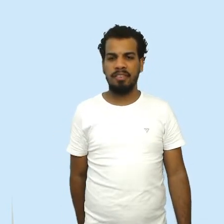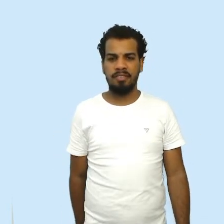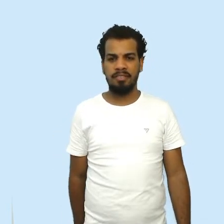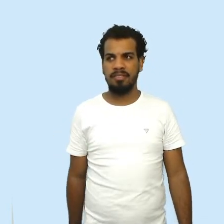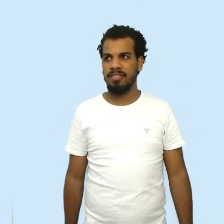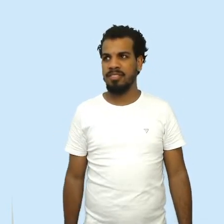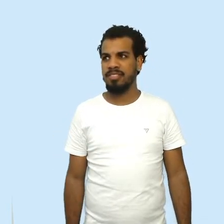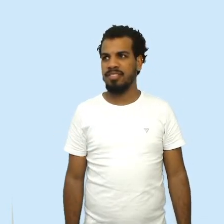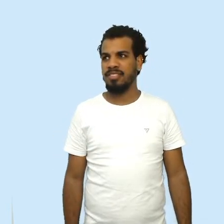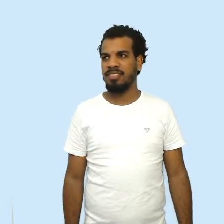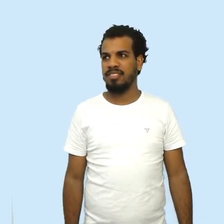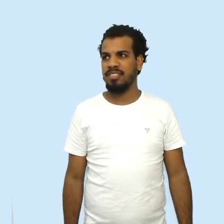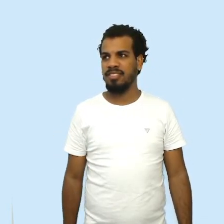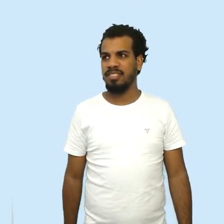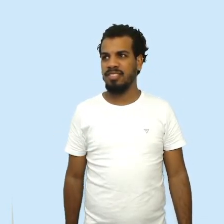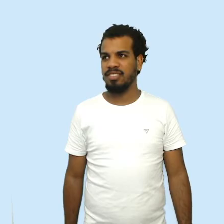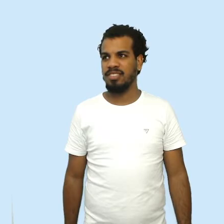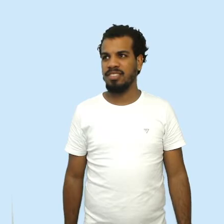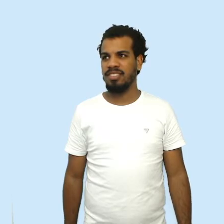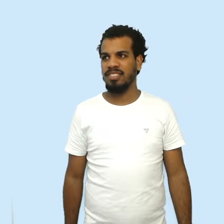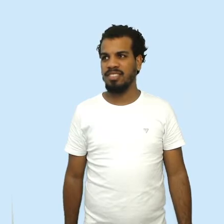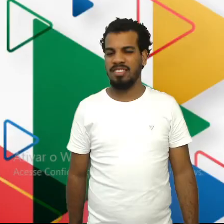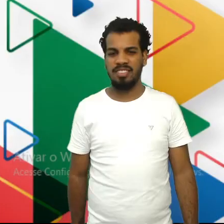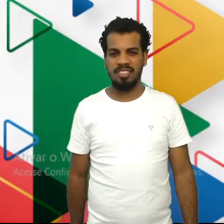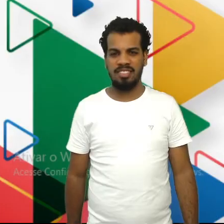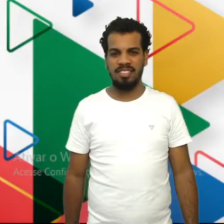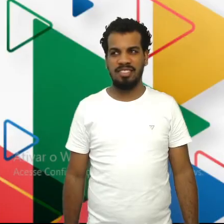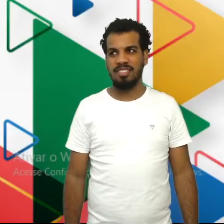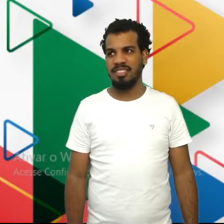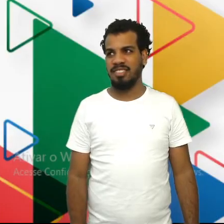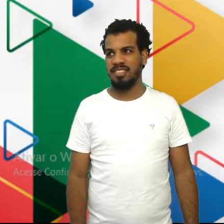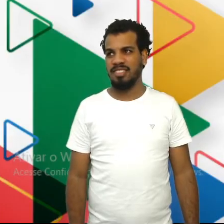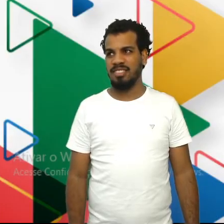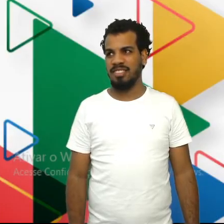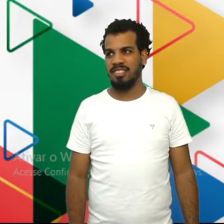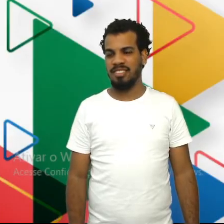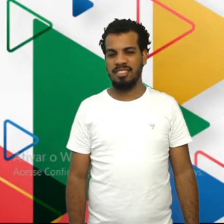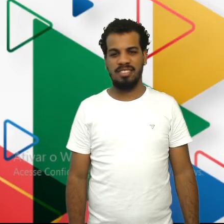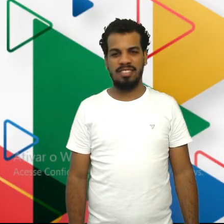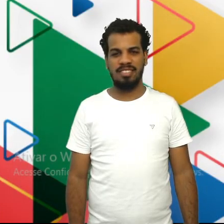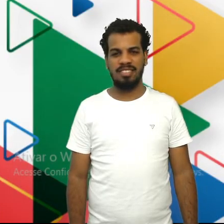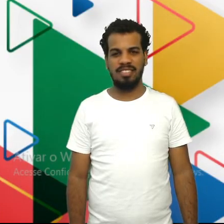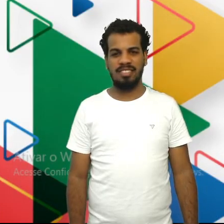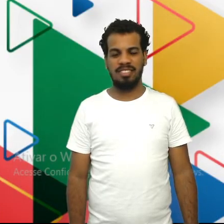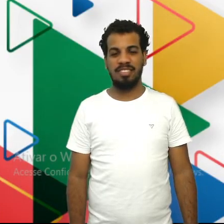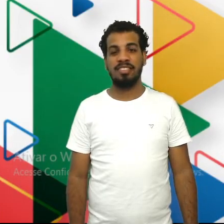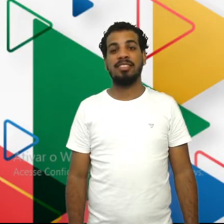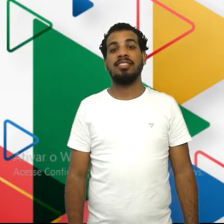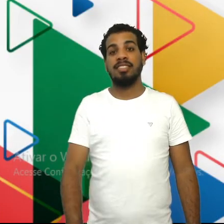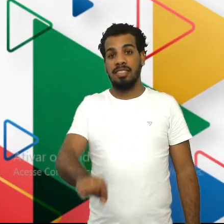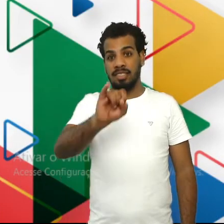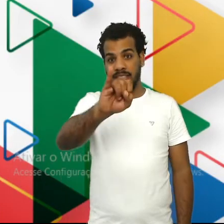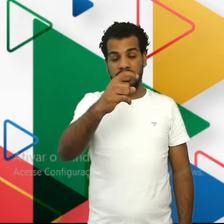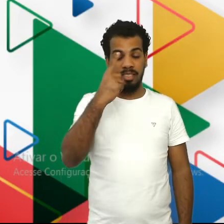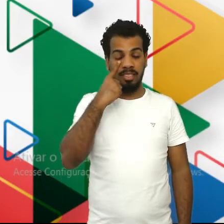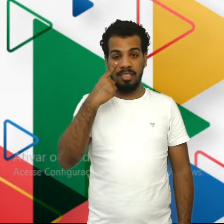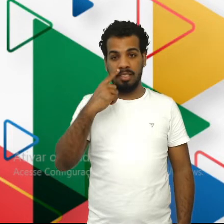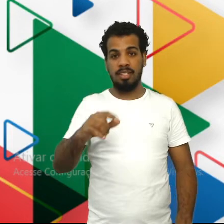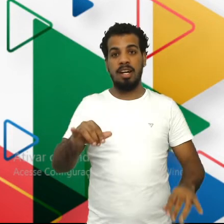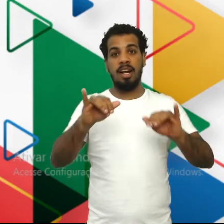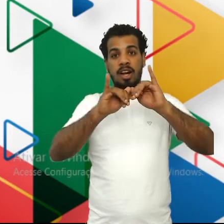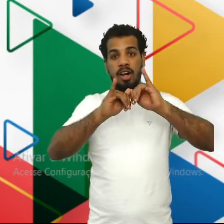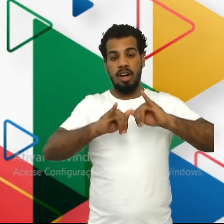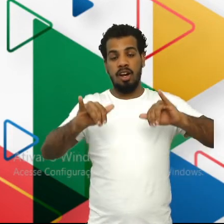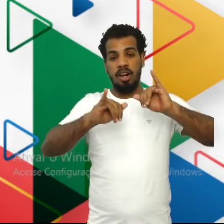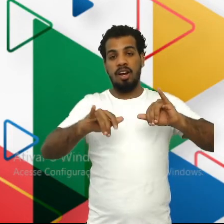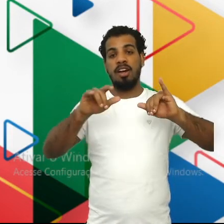Aninha? Aninha, aumenta aí essa notícia, por gentileza. Obrigado, Aninha. Se a gente for observar essa notícia, vocês vão ter